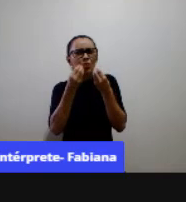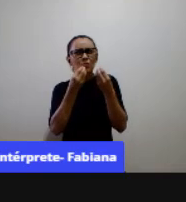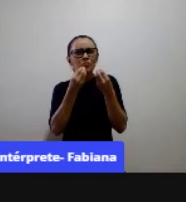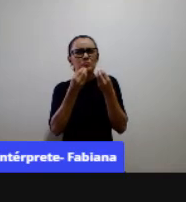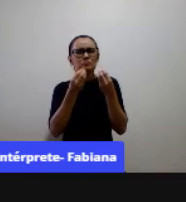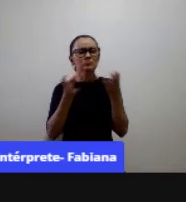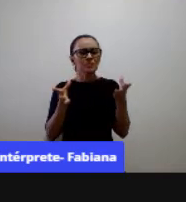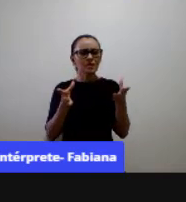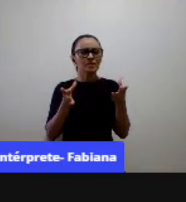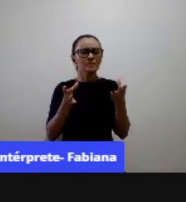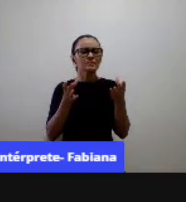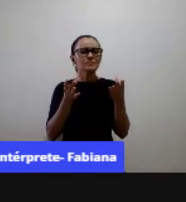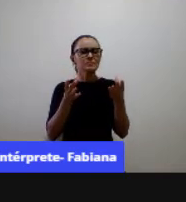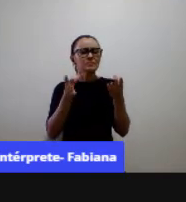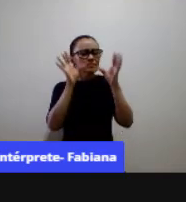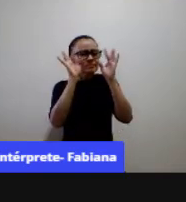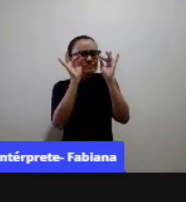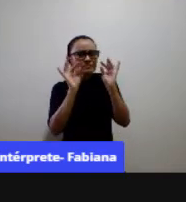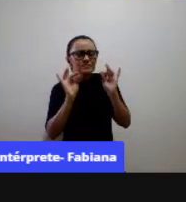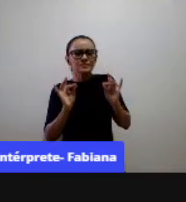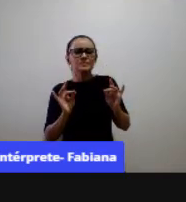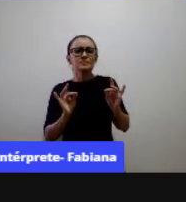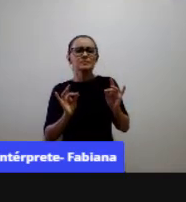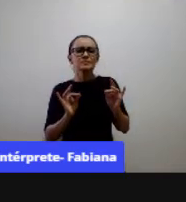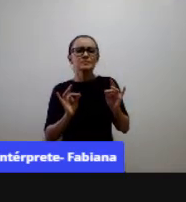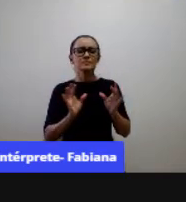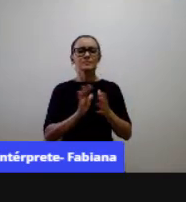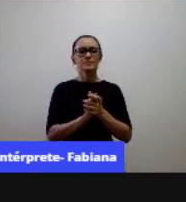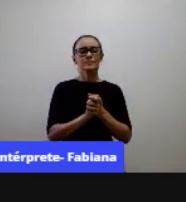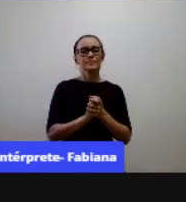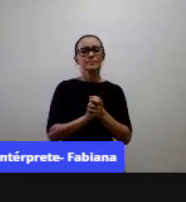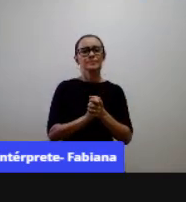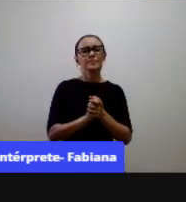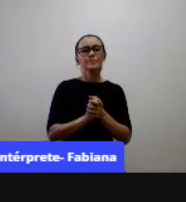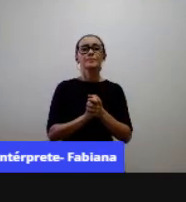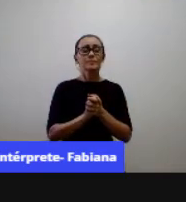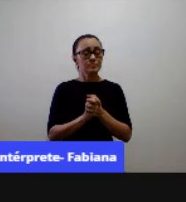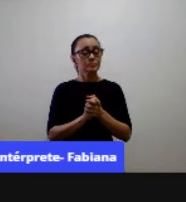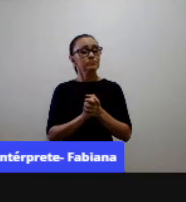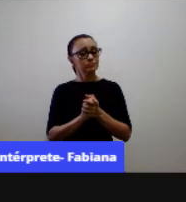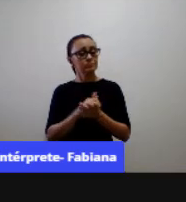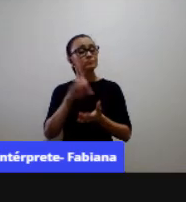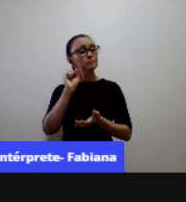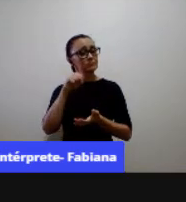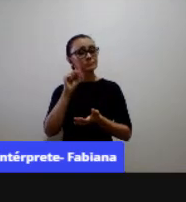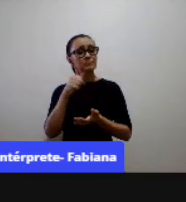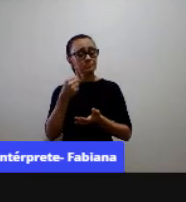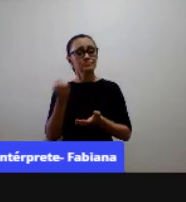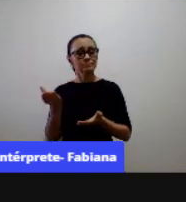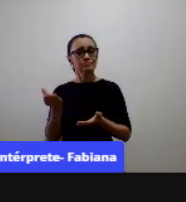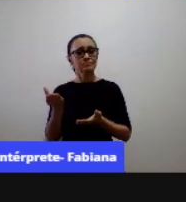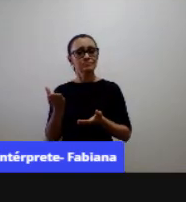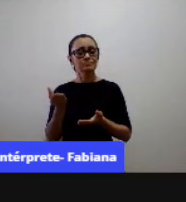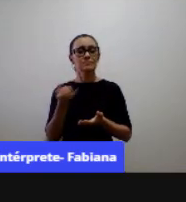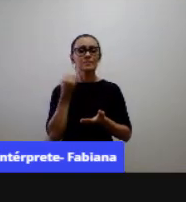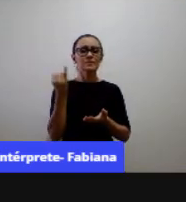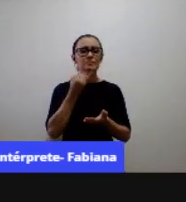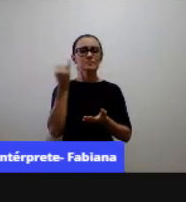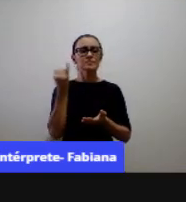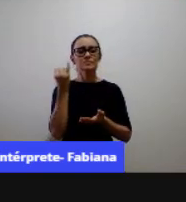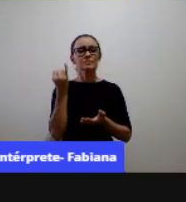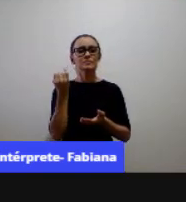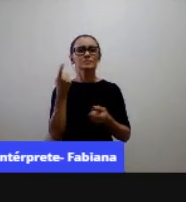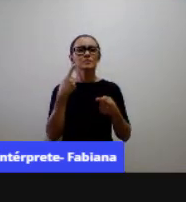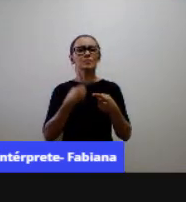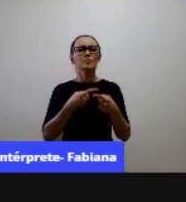Sim. Senão não teria função. Para que a